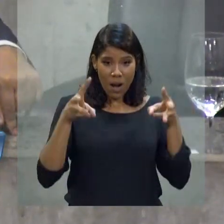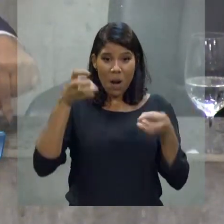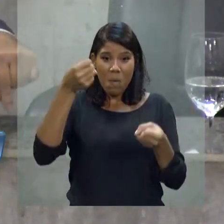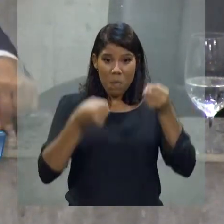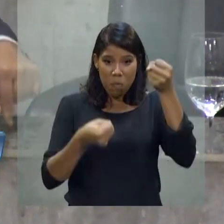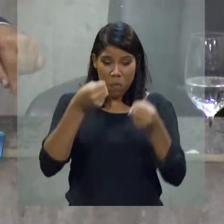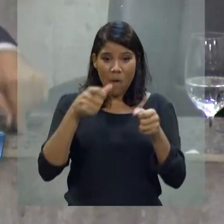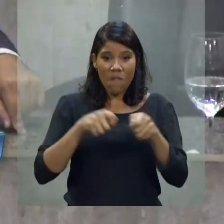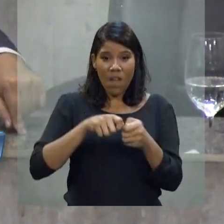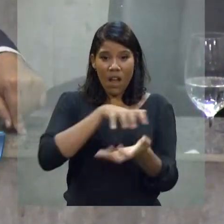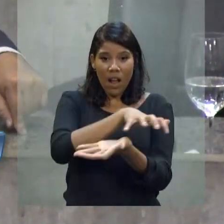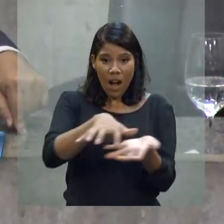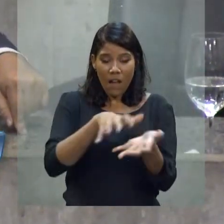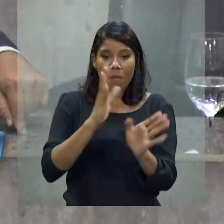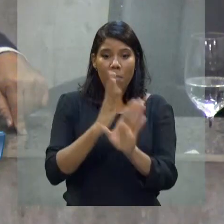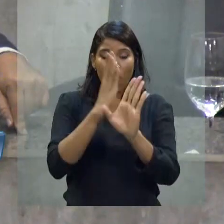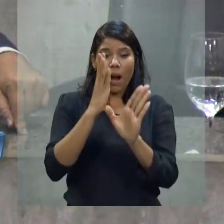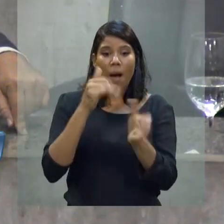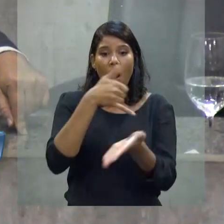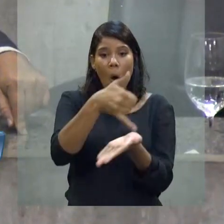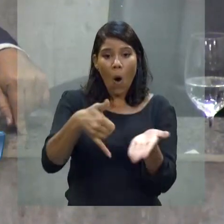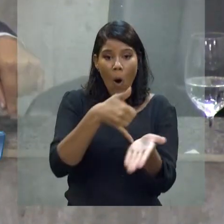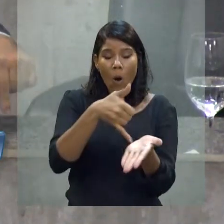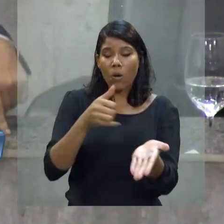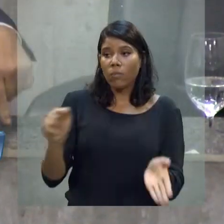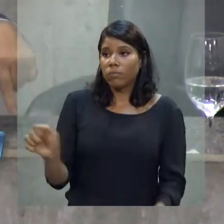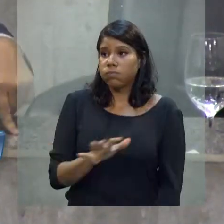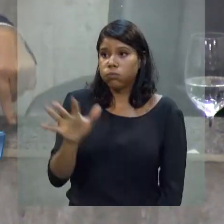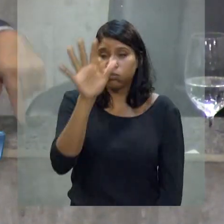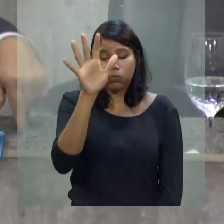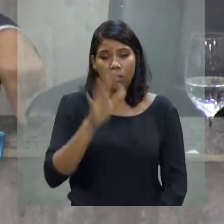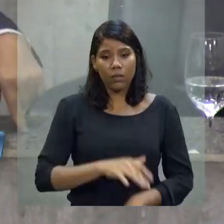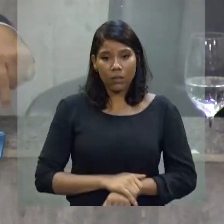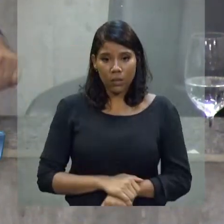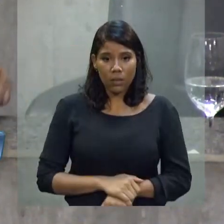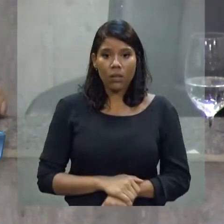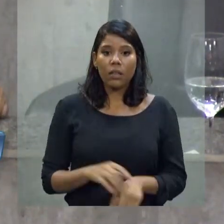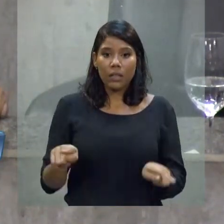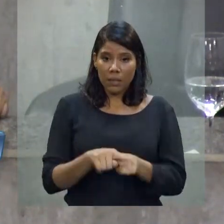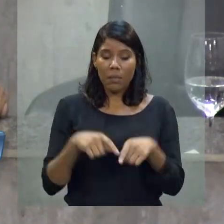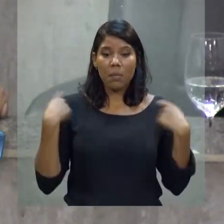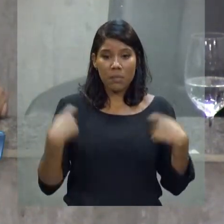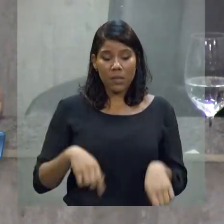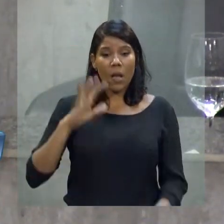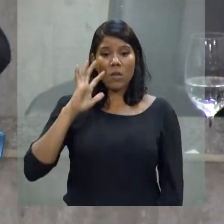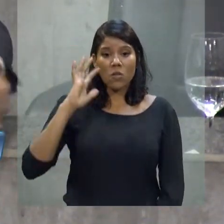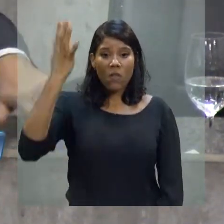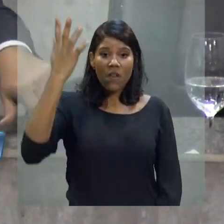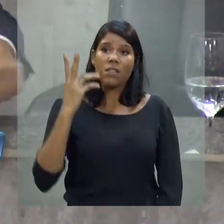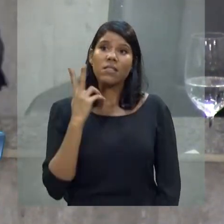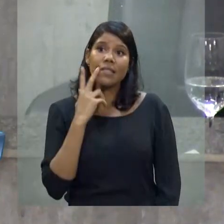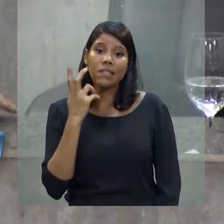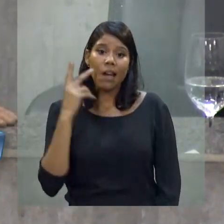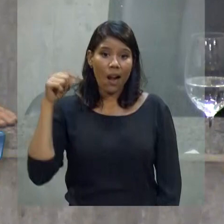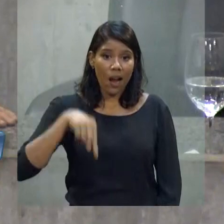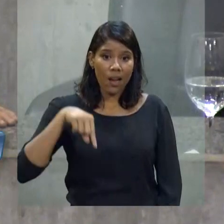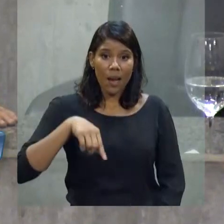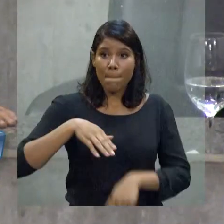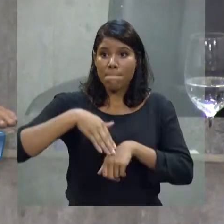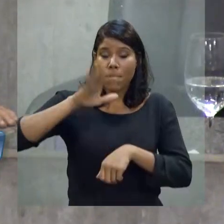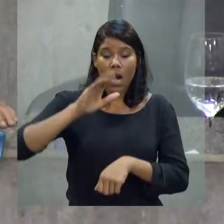óleo, inclusive o preço do combustível no Ceará, é bom que se diga, a gente precisa encontrar também uma saída, é um dos mais caros do